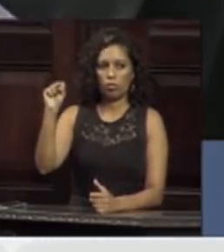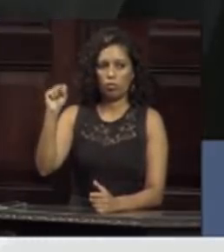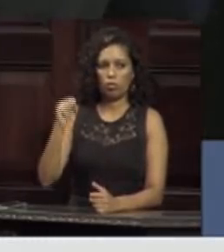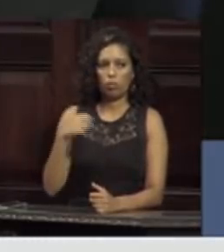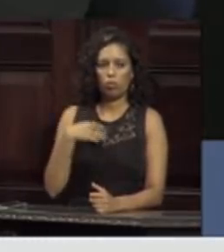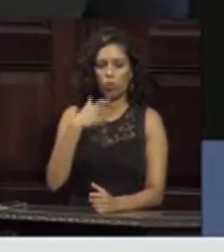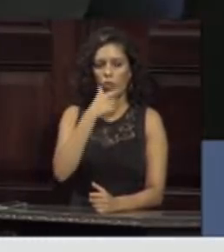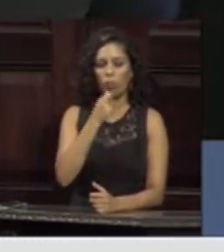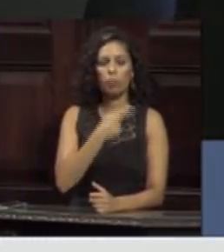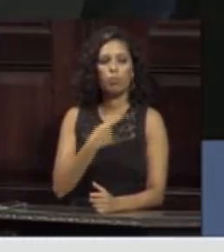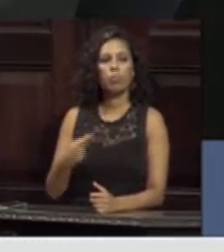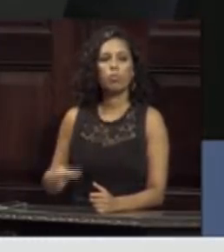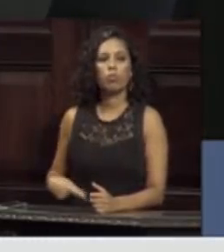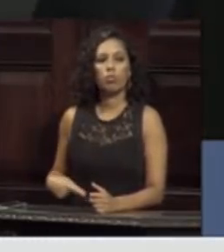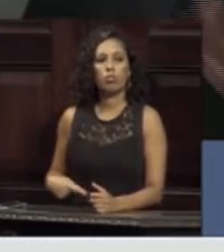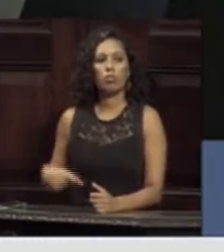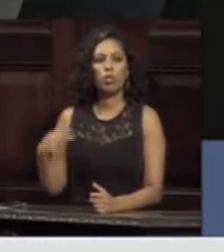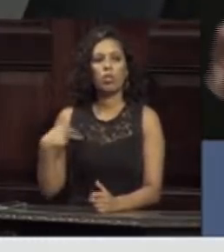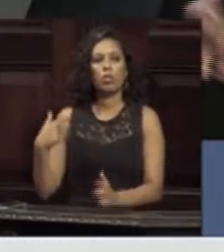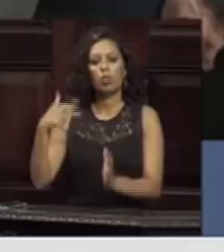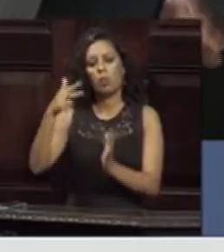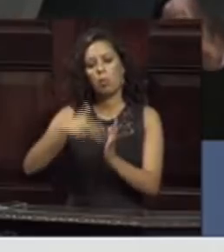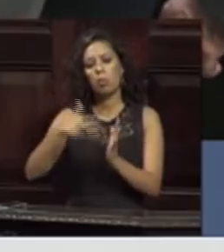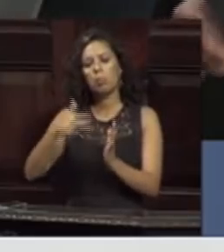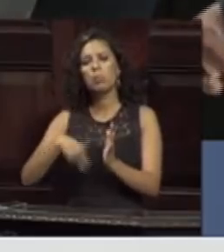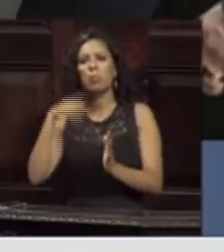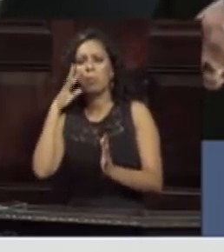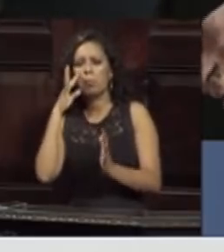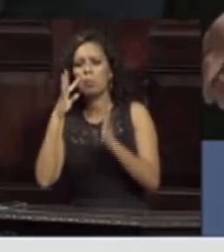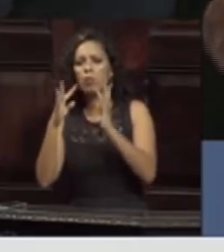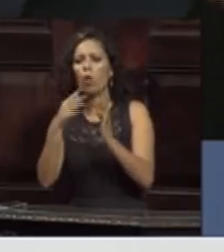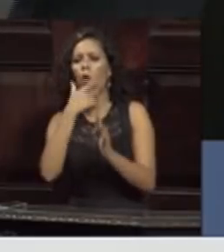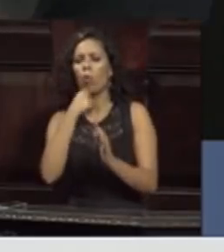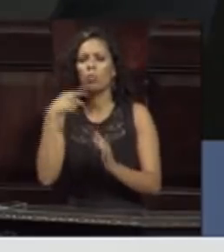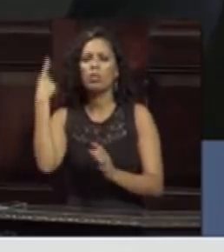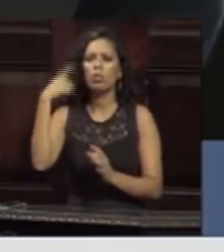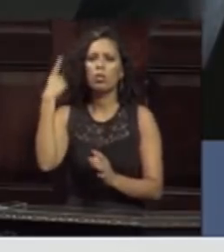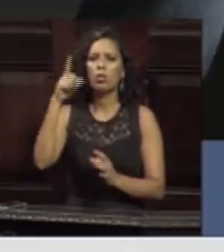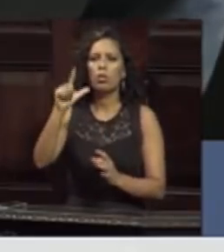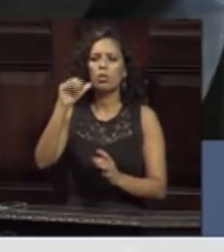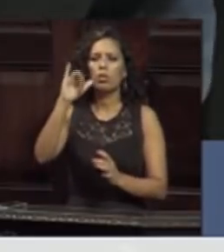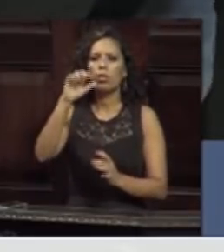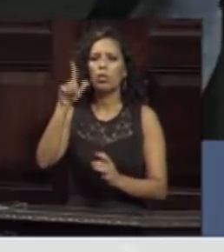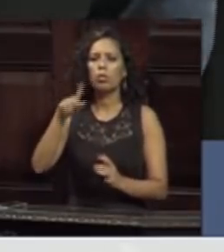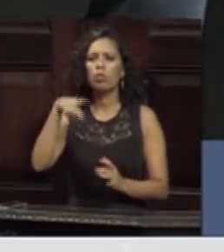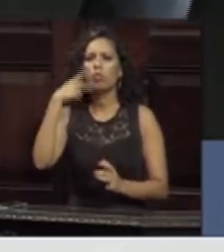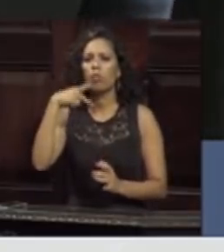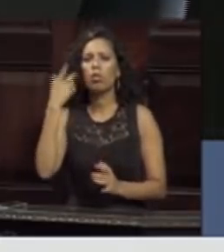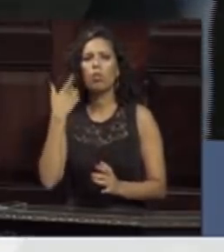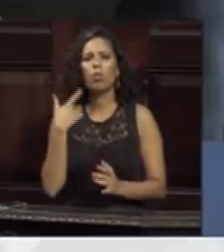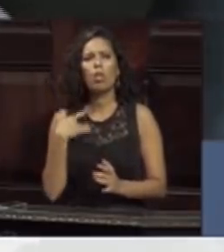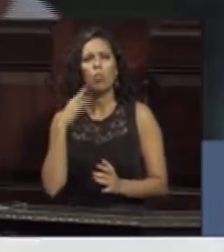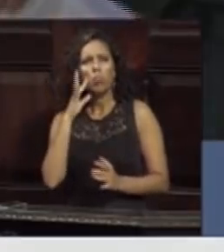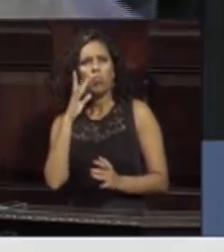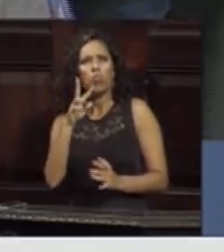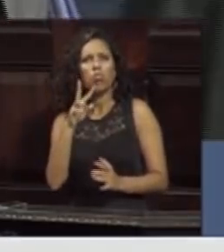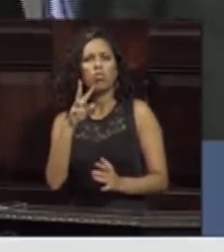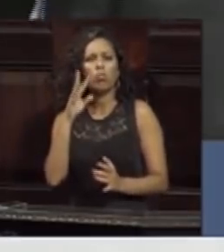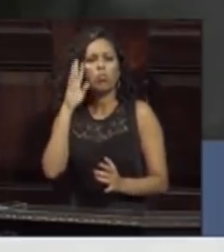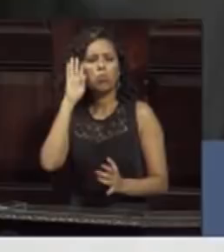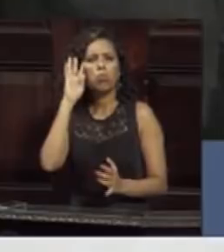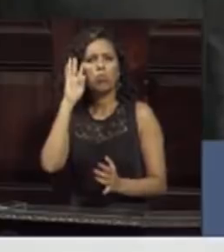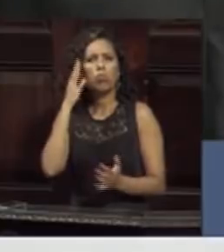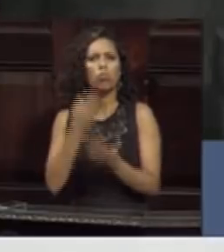Senhor presidente, a observação do deputado Luiz Paulo me pareceu pertinente, porque na justificativa tem